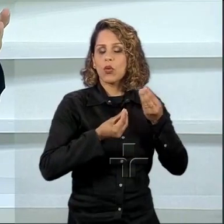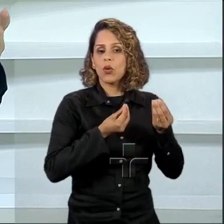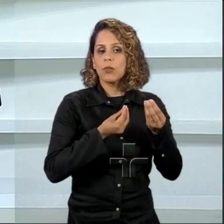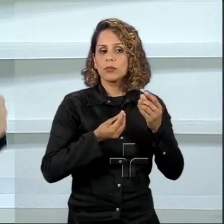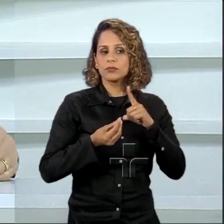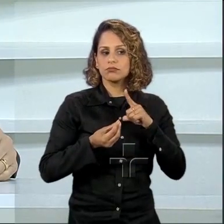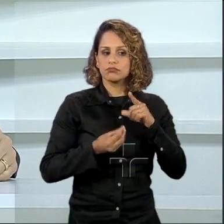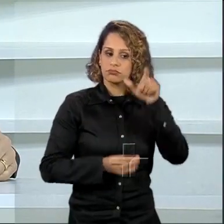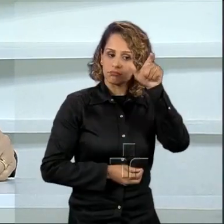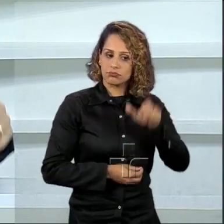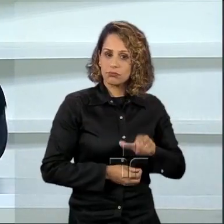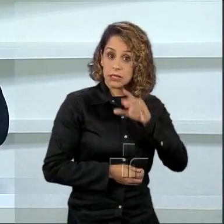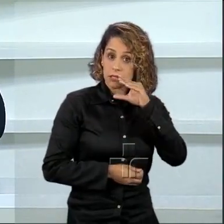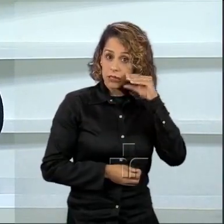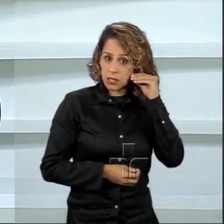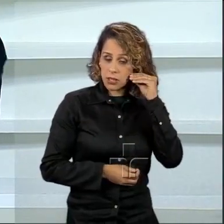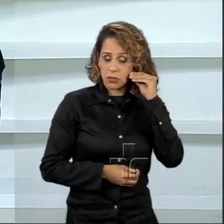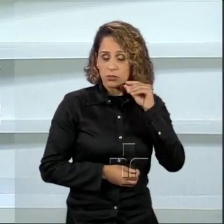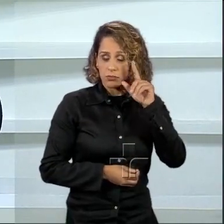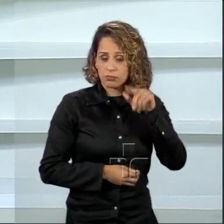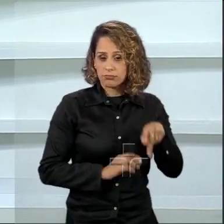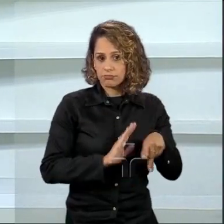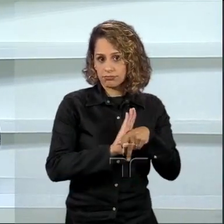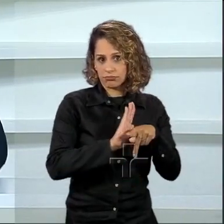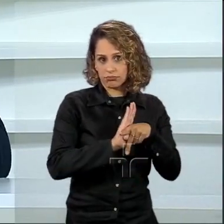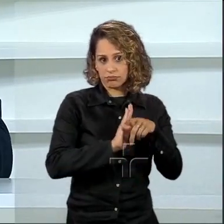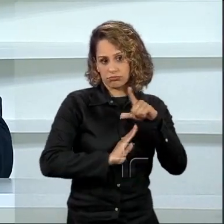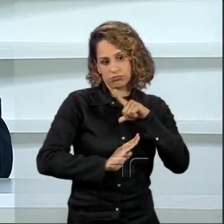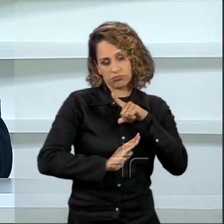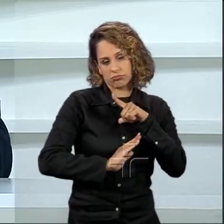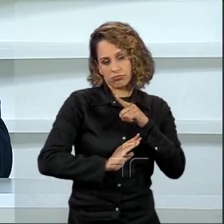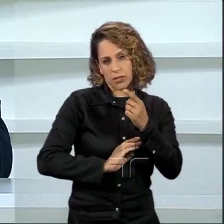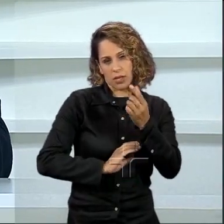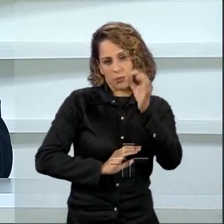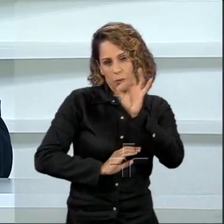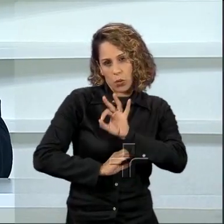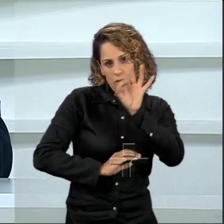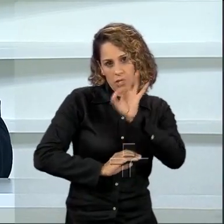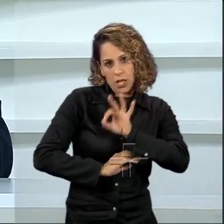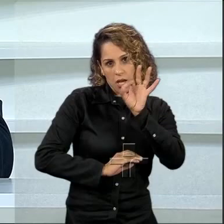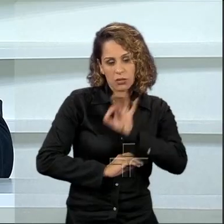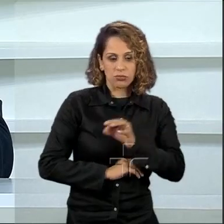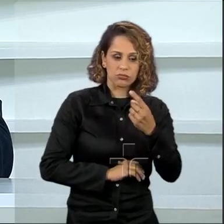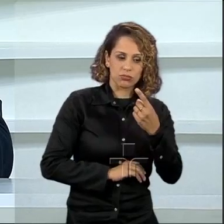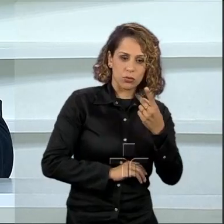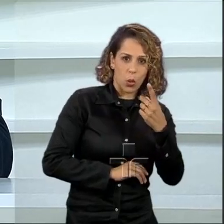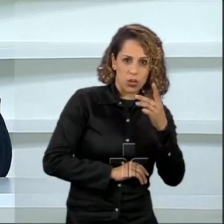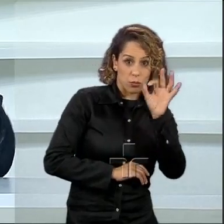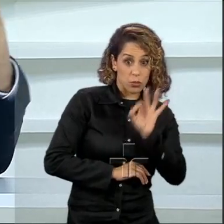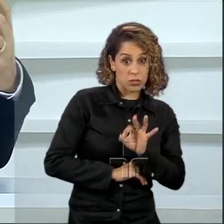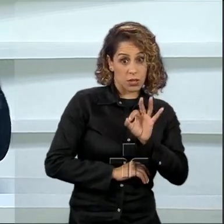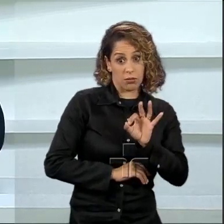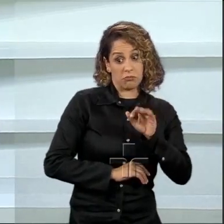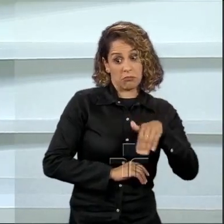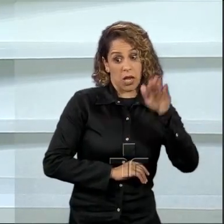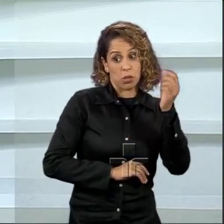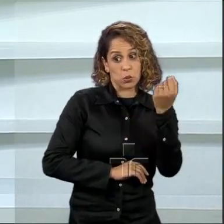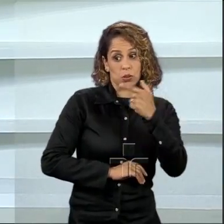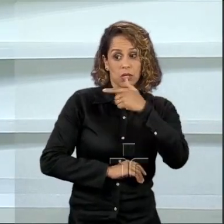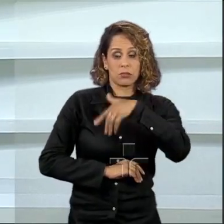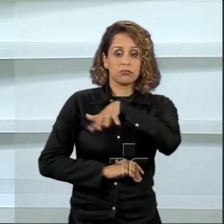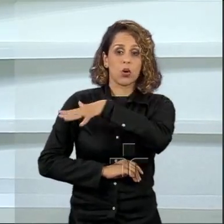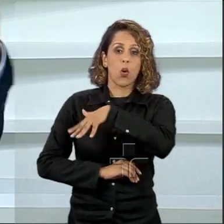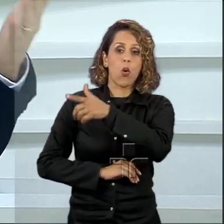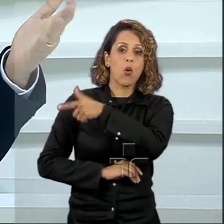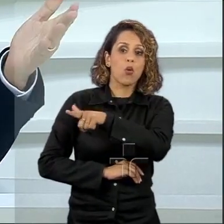é o donatário aí do maior capital de votos aí. Como é que vai ser